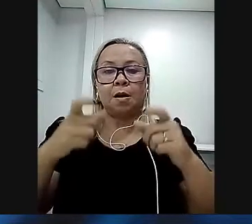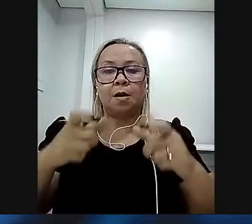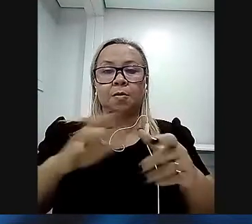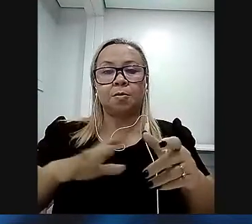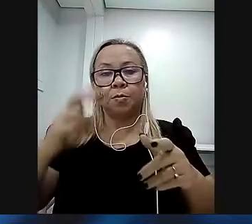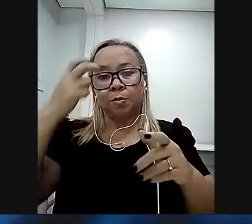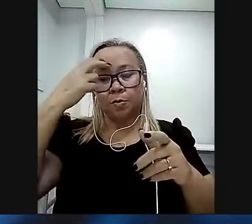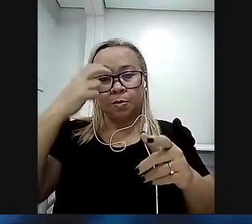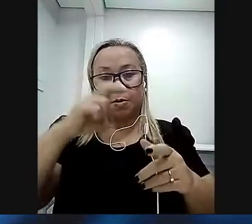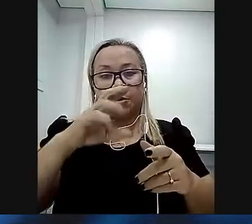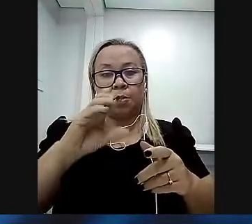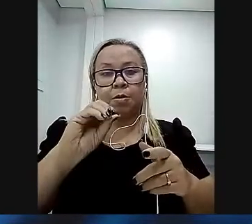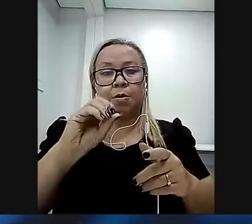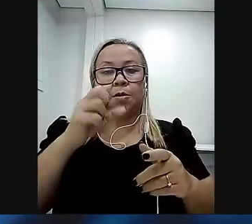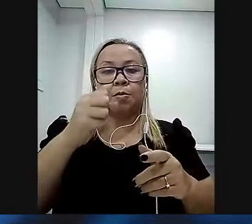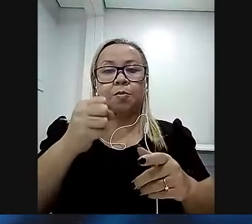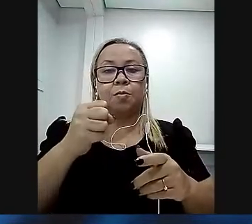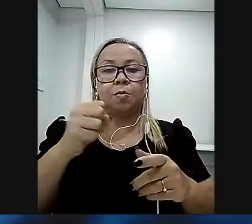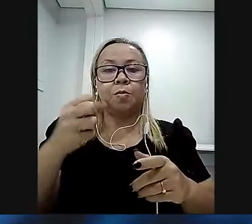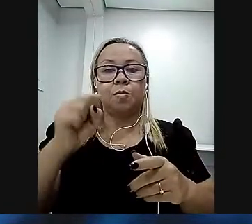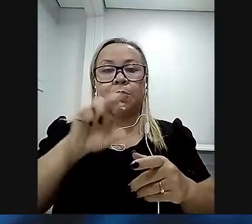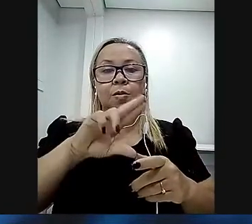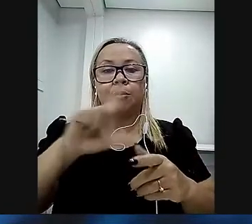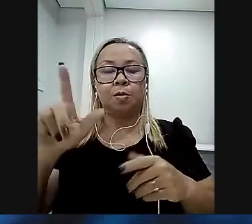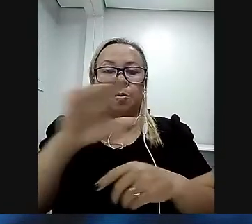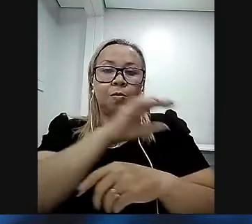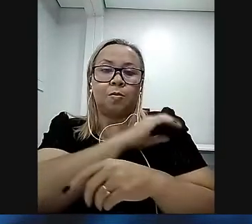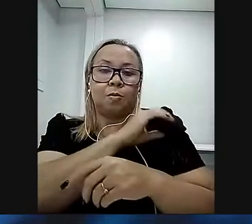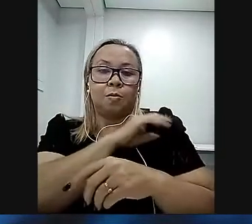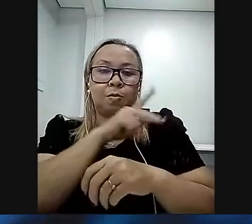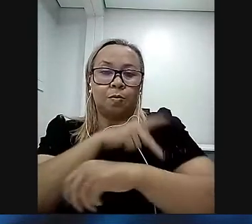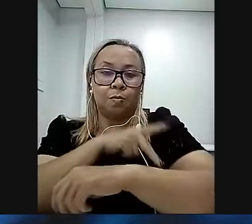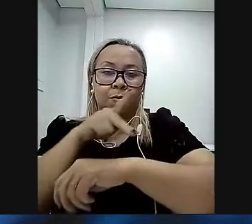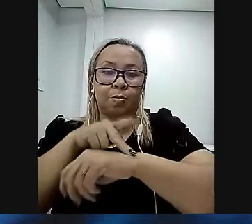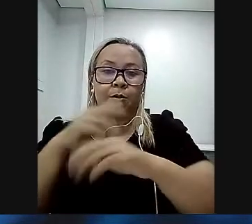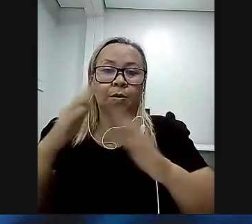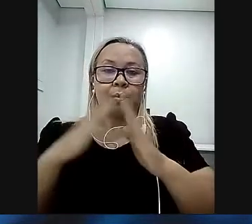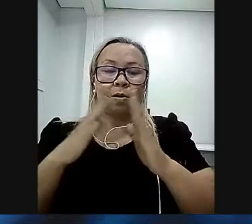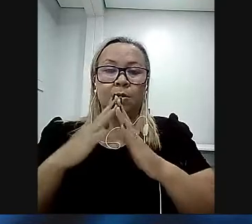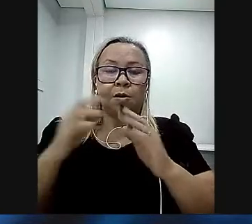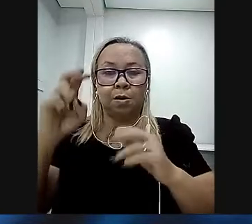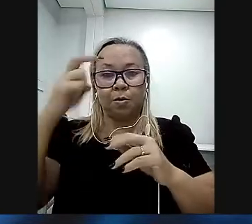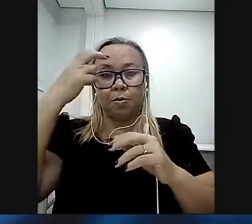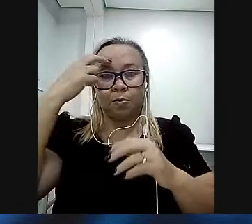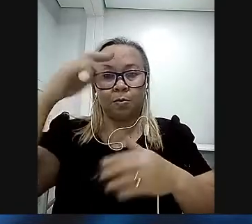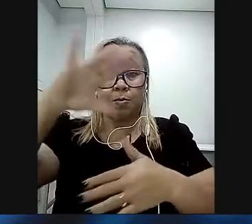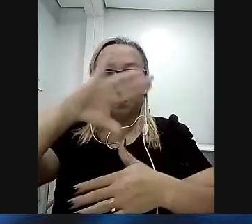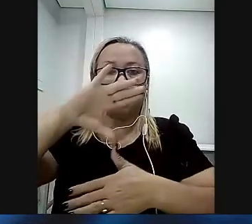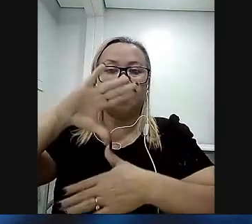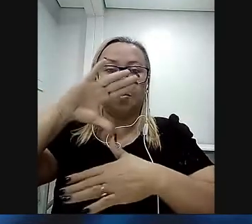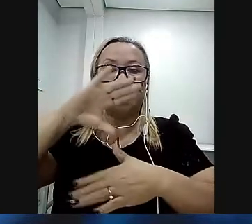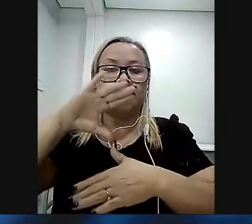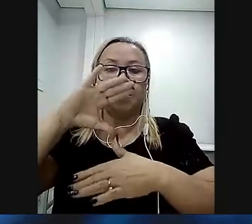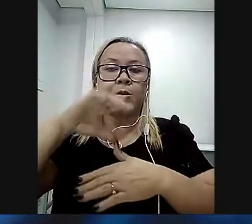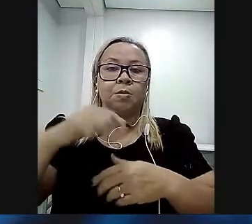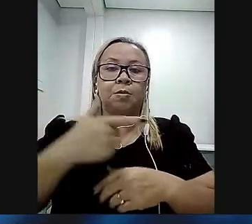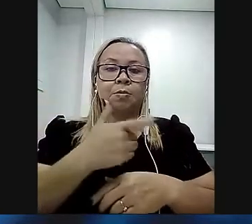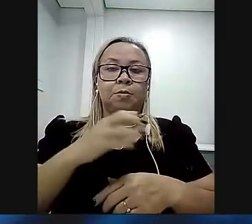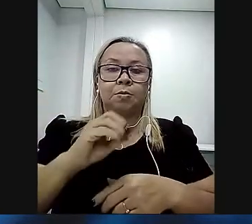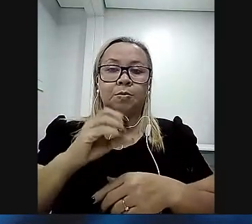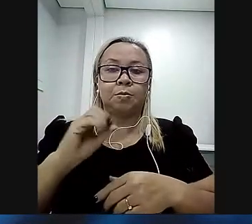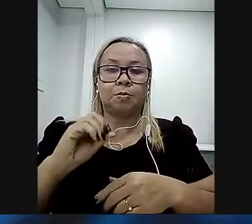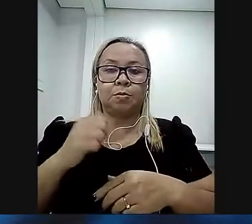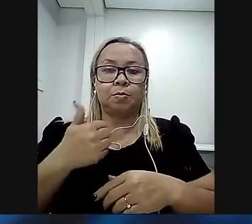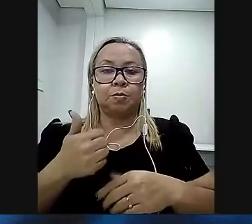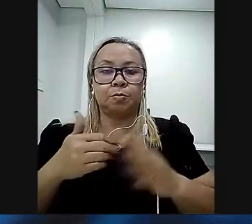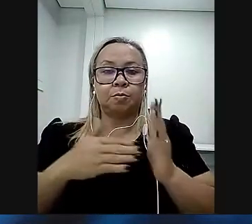e 99, coordenador pedagógico e artístico da Casa da Cultura da América Latina, CAL, entre 2000 e 2007, e diretor